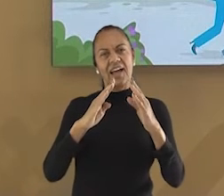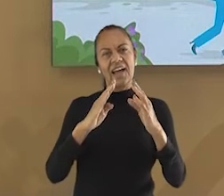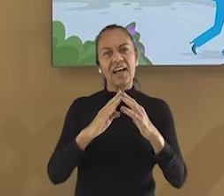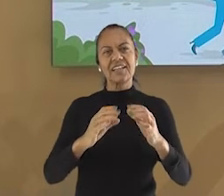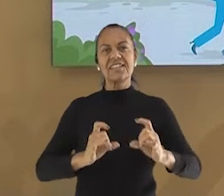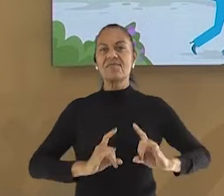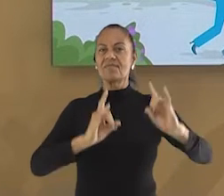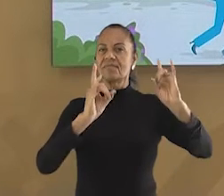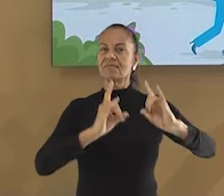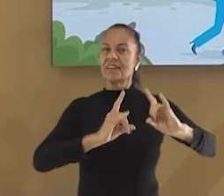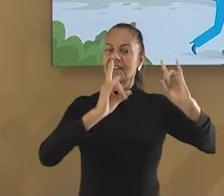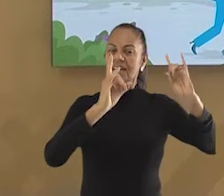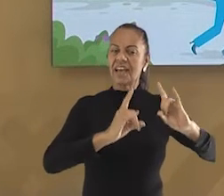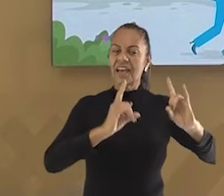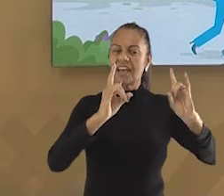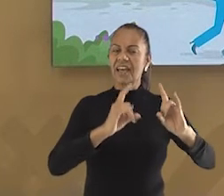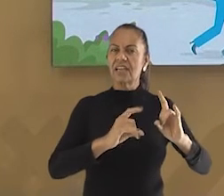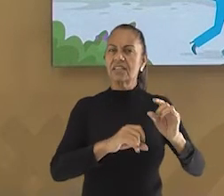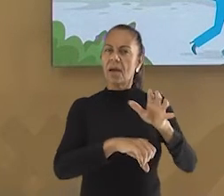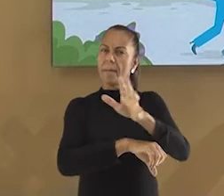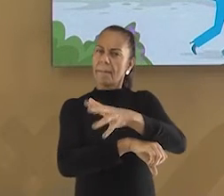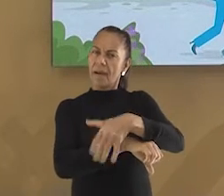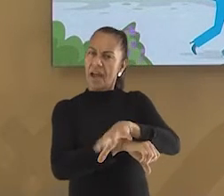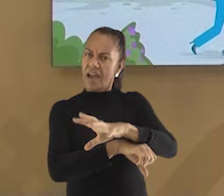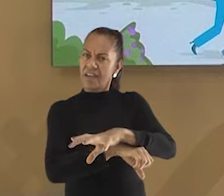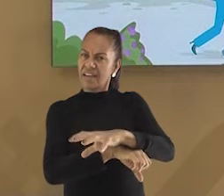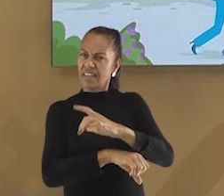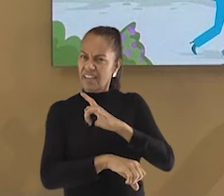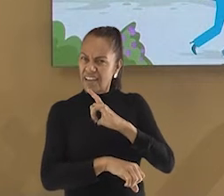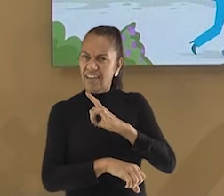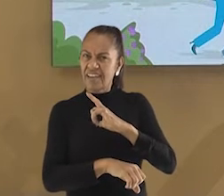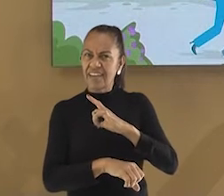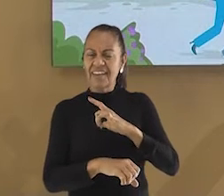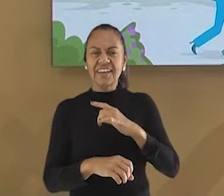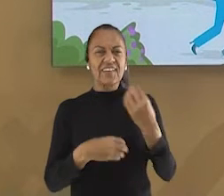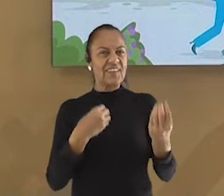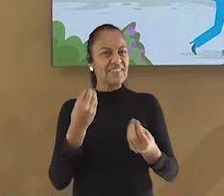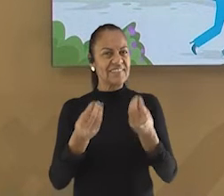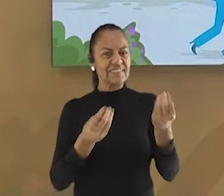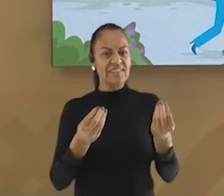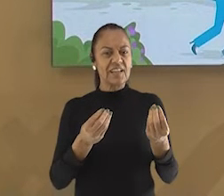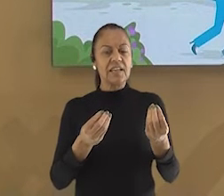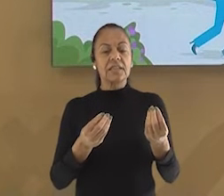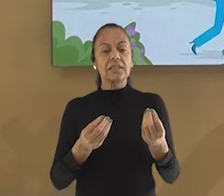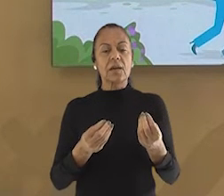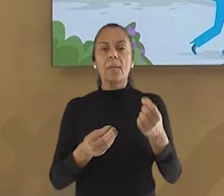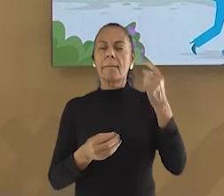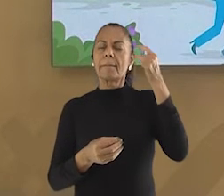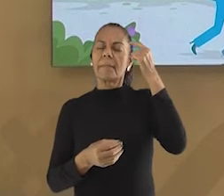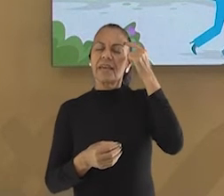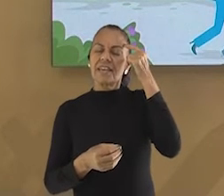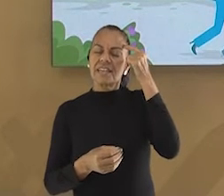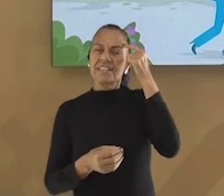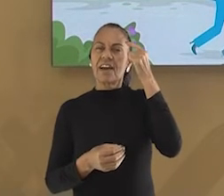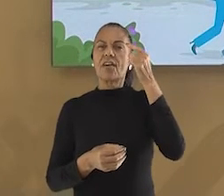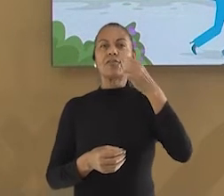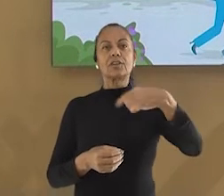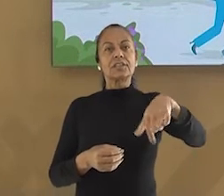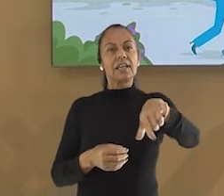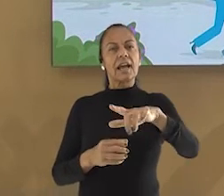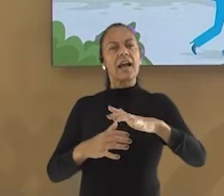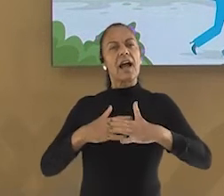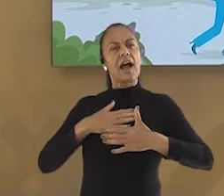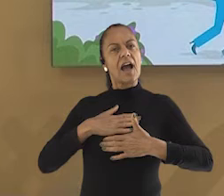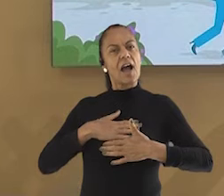as casas, os prédios. Teria praças ou parques na sua cidade? Faz o seguinte, pensa nisso